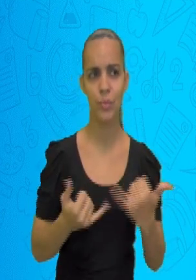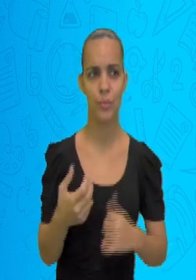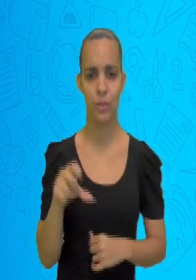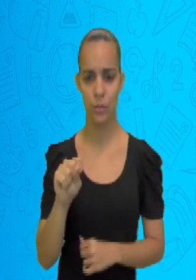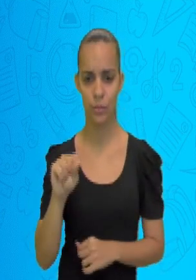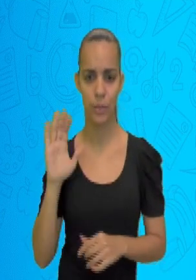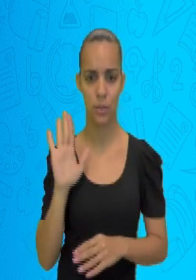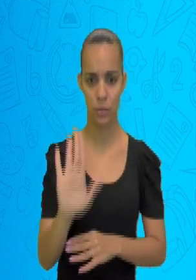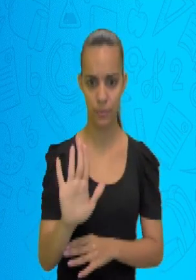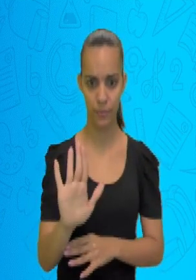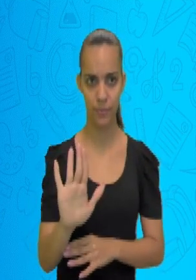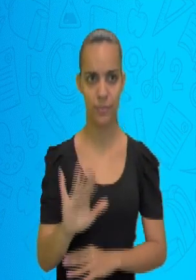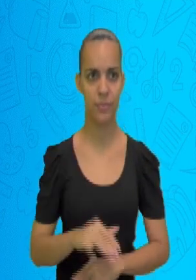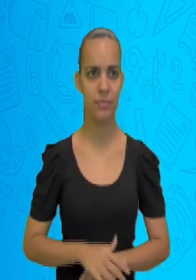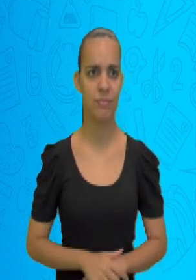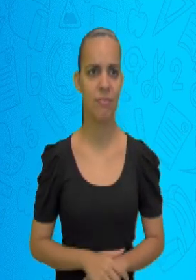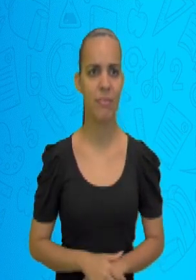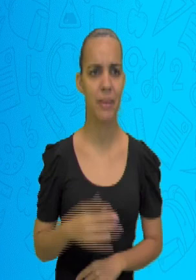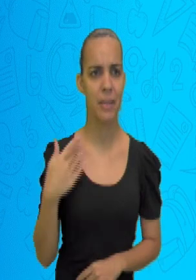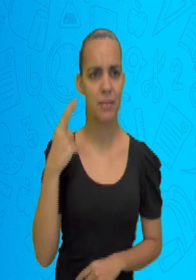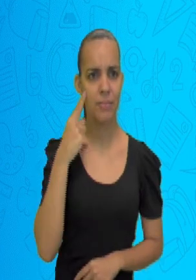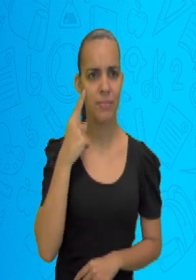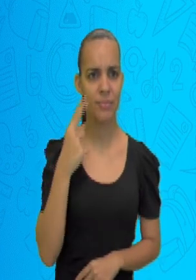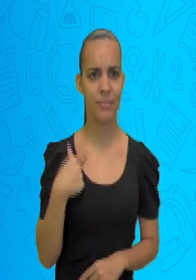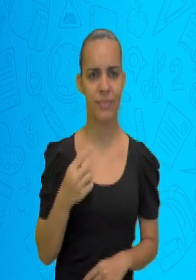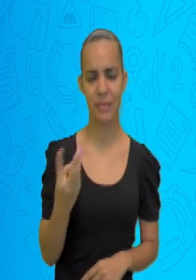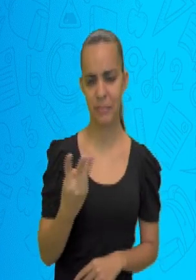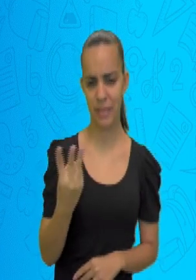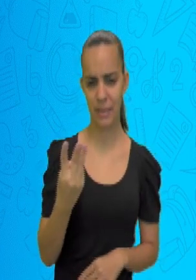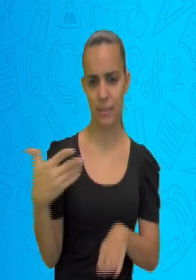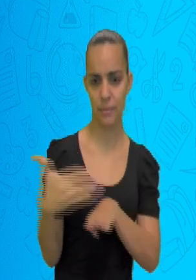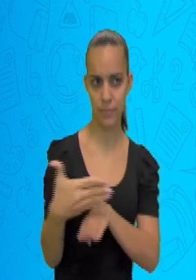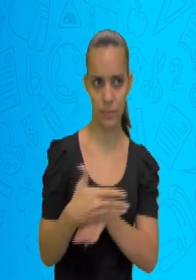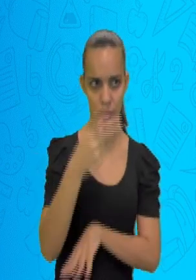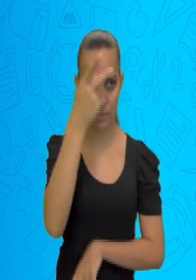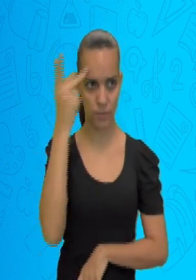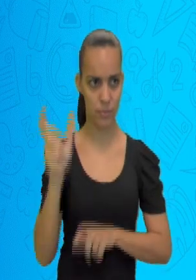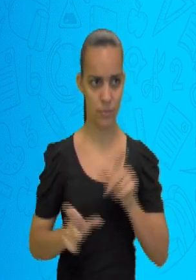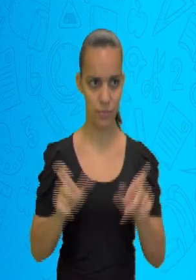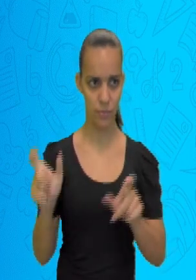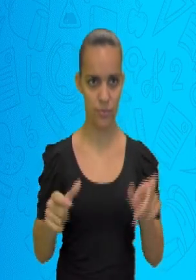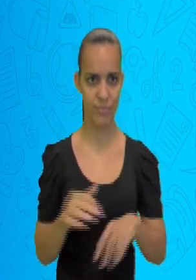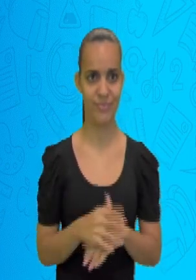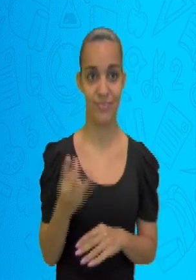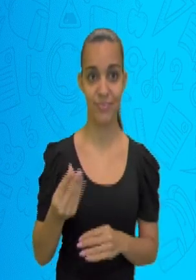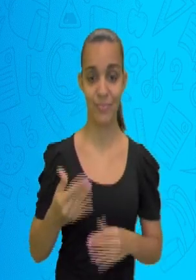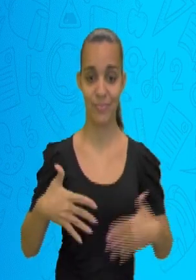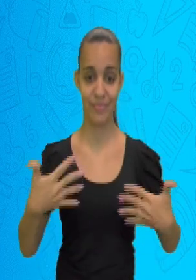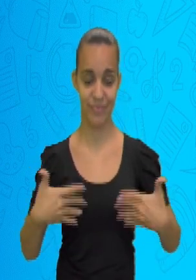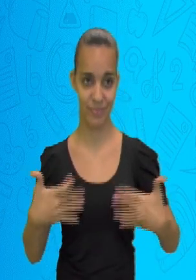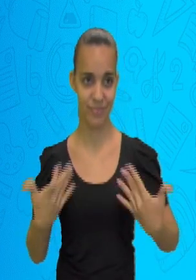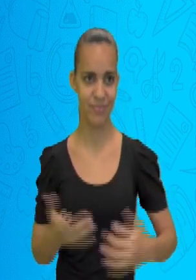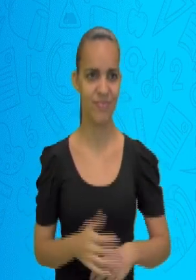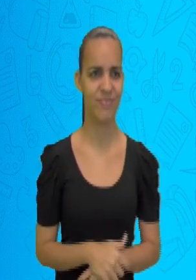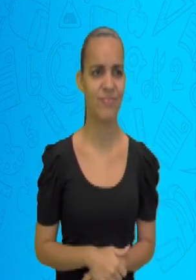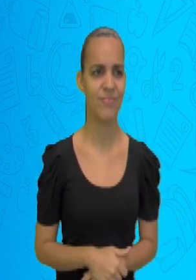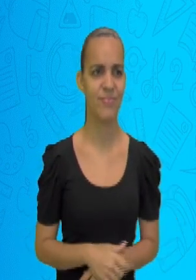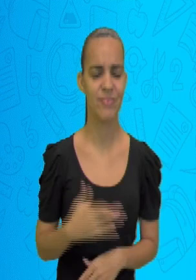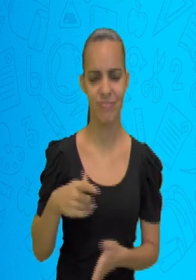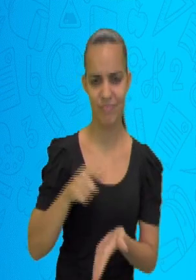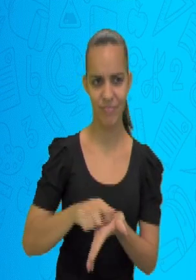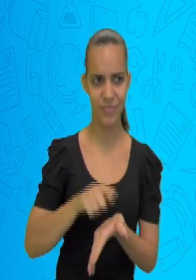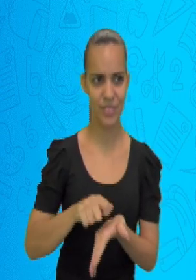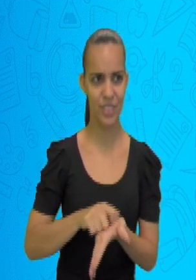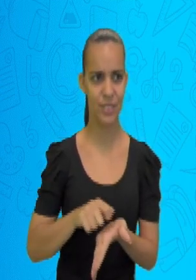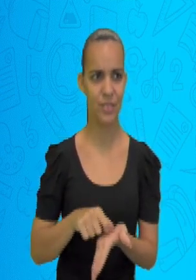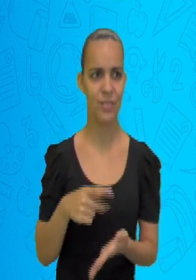conhecida como stop. É necessário ao menos 3 participantes para ficar mais divertido. Use um caderno que deve